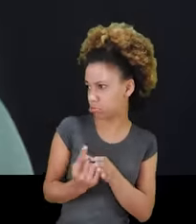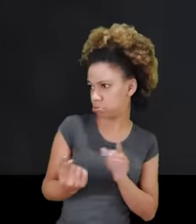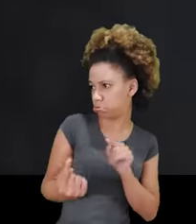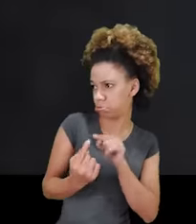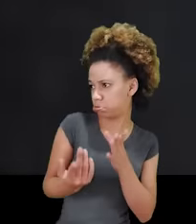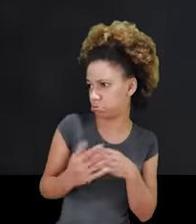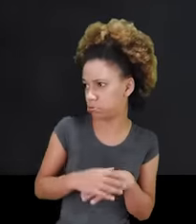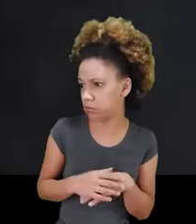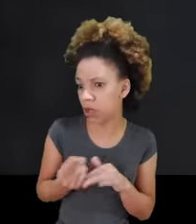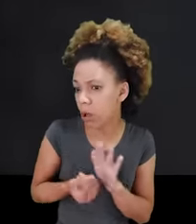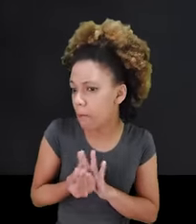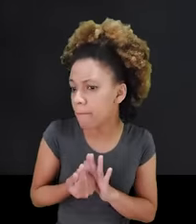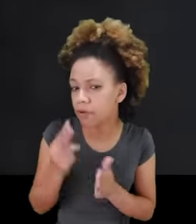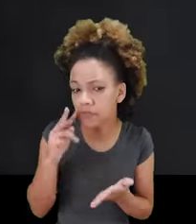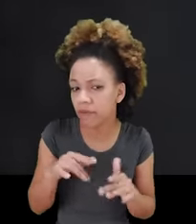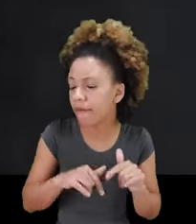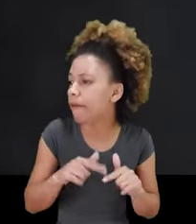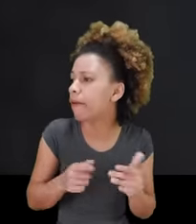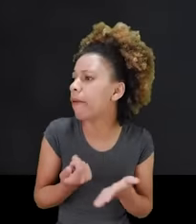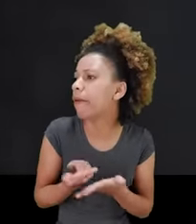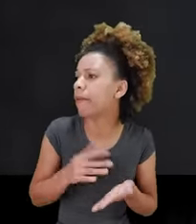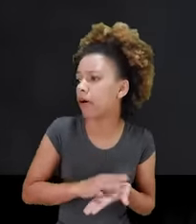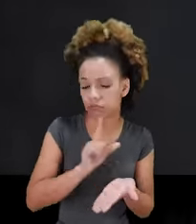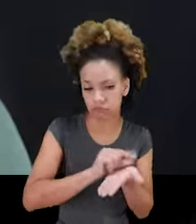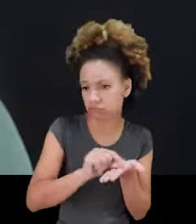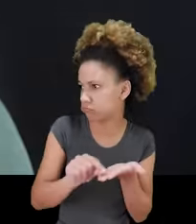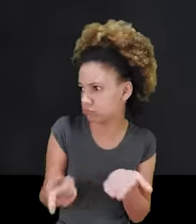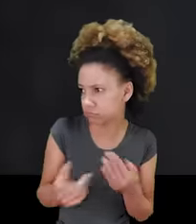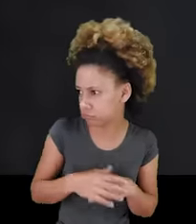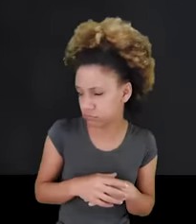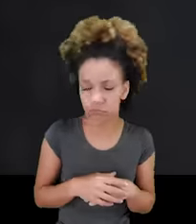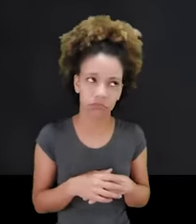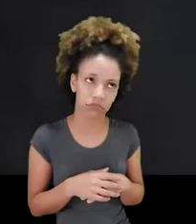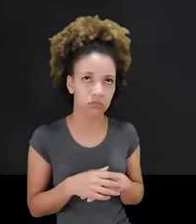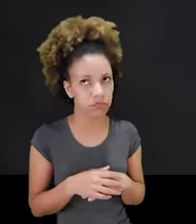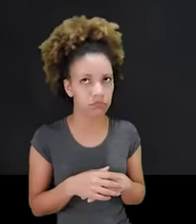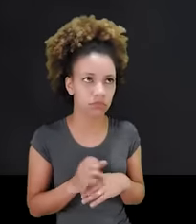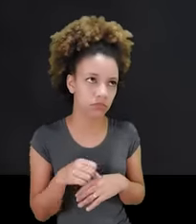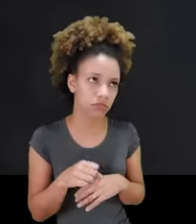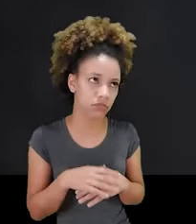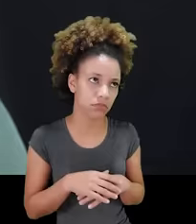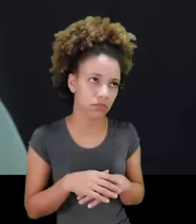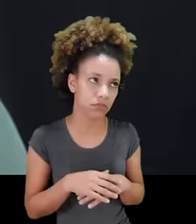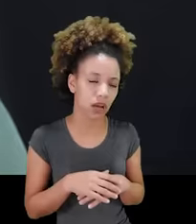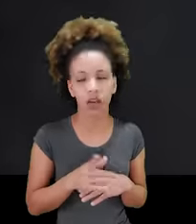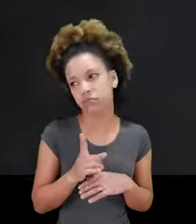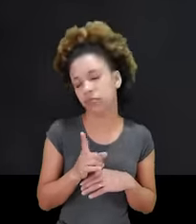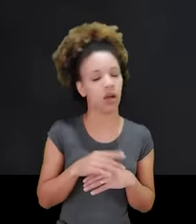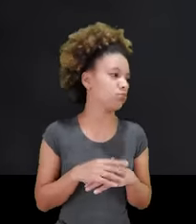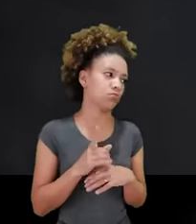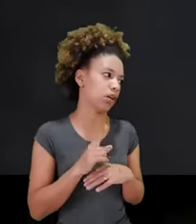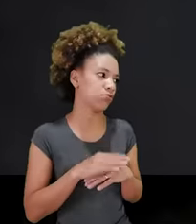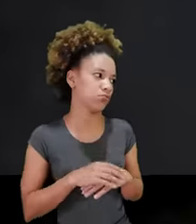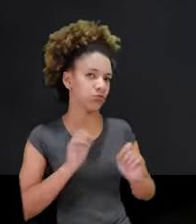Entendi. Eventualmente o preço e as coisas que podias comprar estavam afixadas. Sim. Reparaste que estava lá afixado? Não. Era capaz de estar